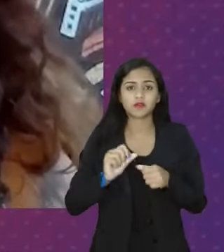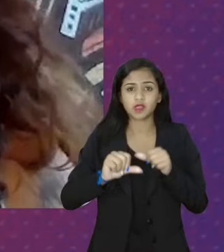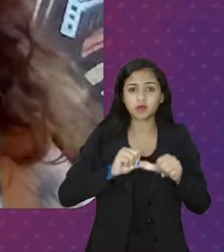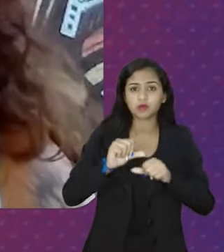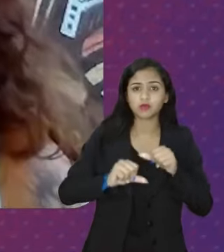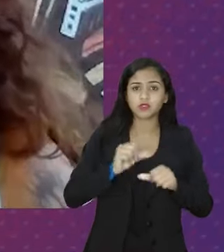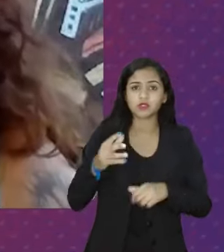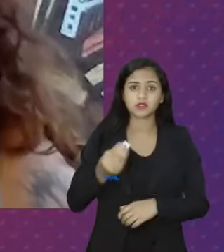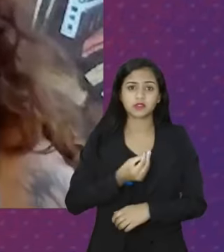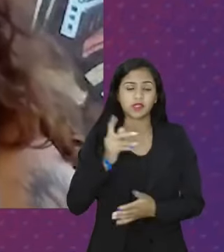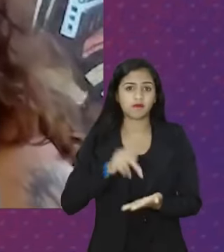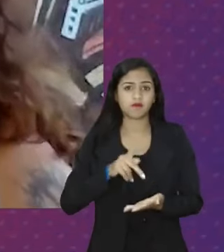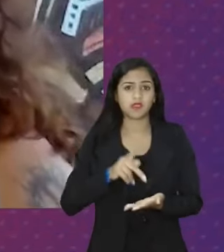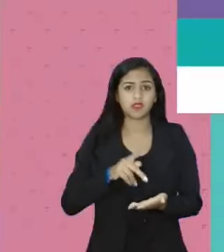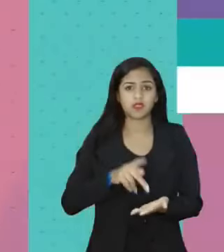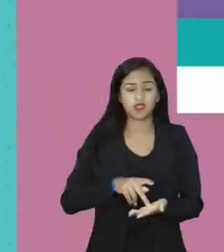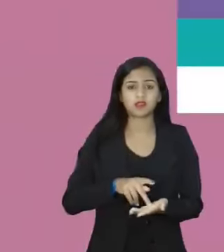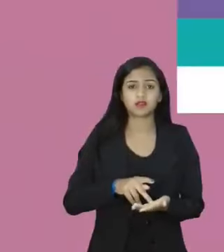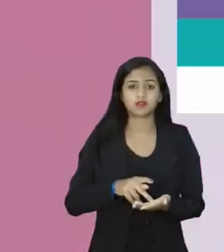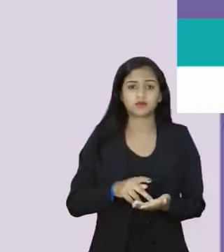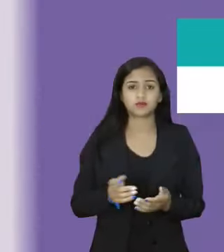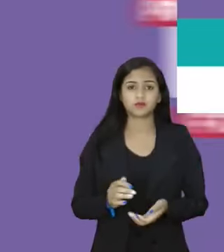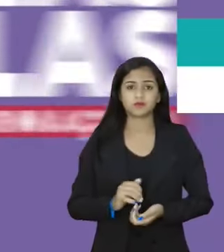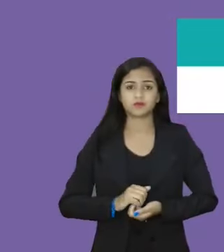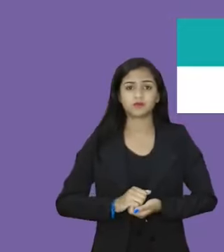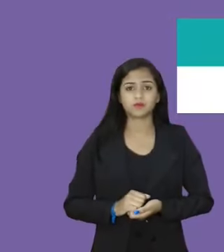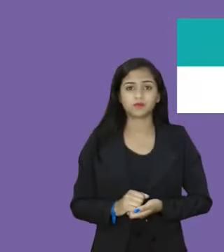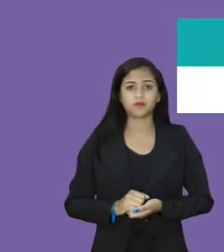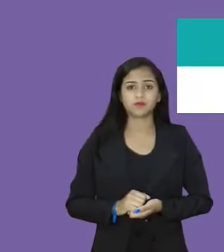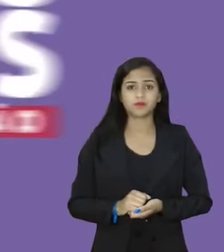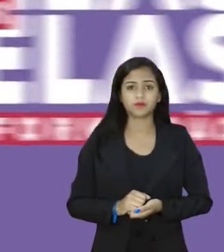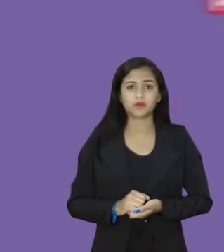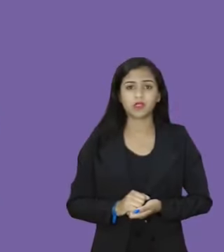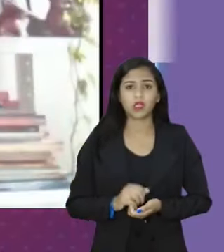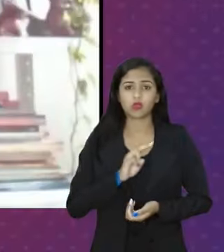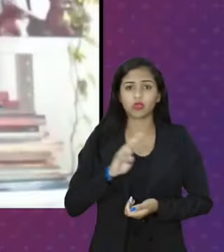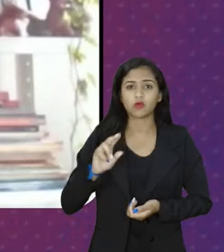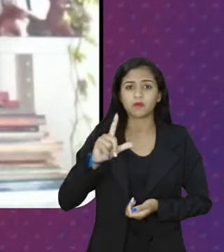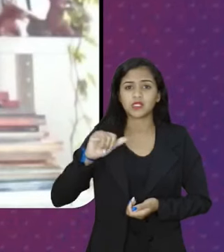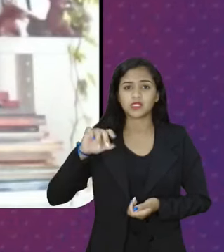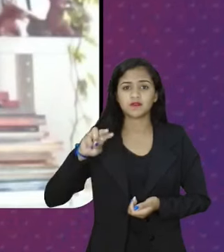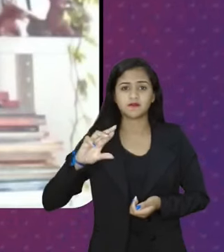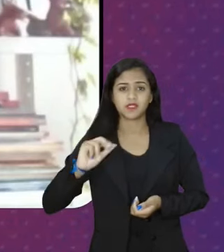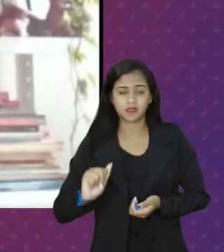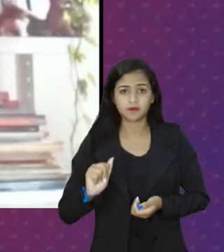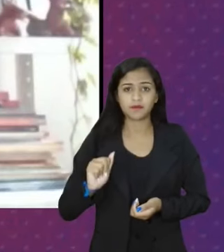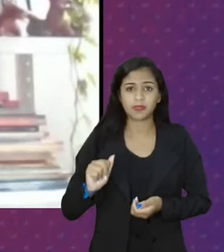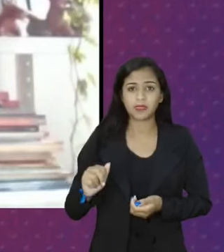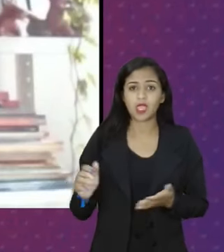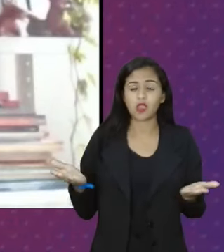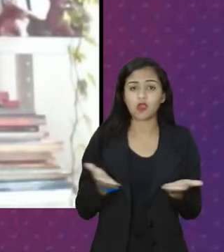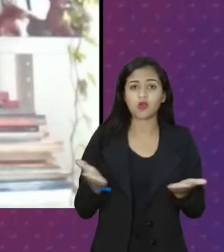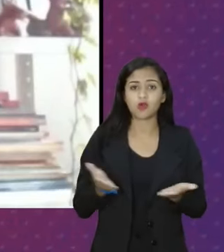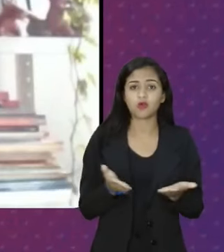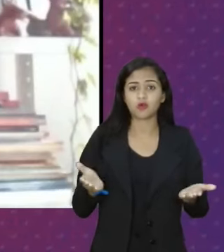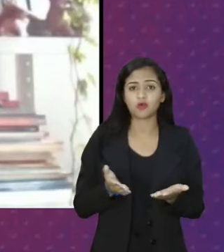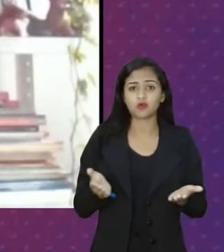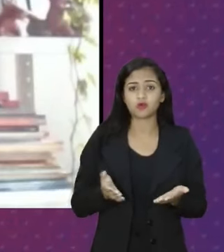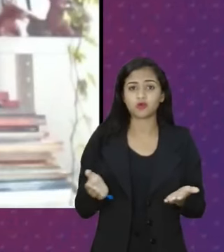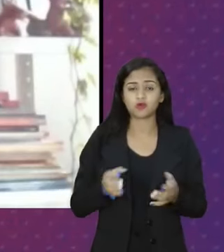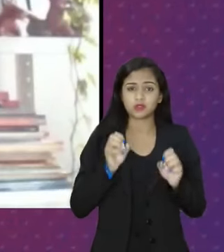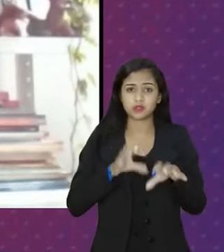a realidade que a gente está inserido. Meu nome é Lívia Fraga Vieira, e hoje, nesta